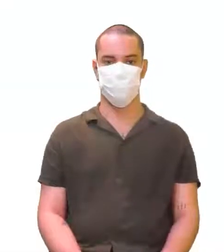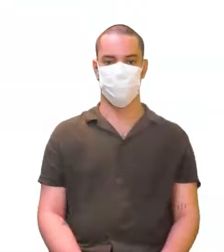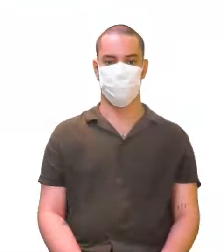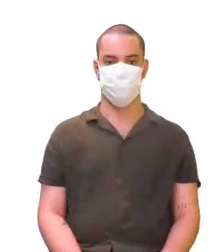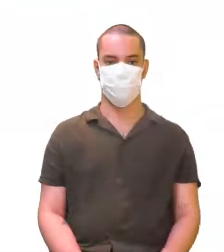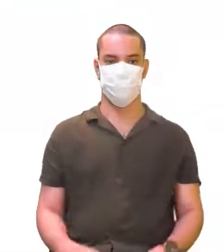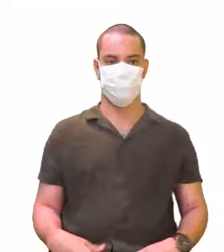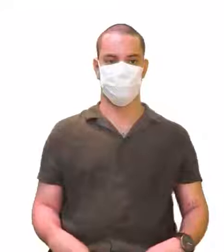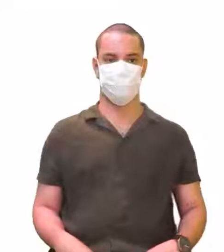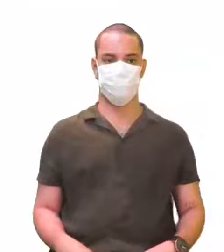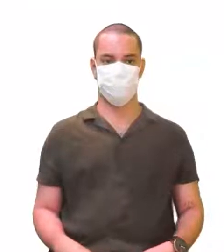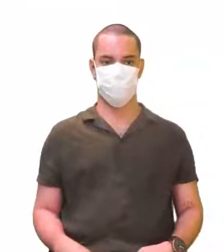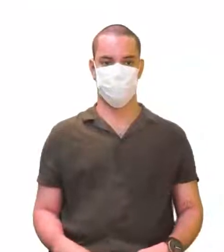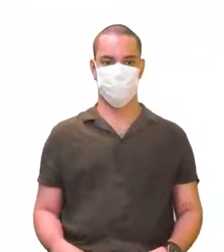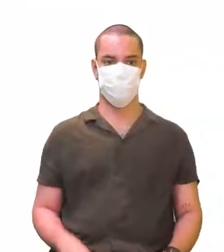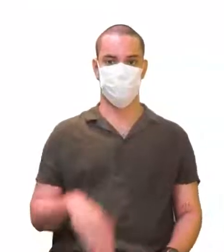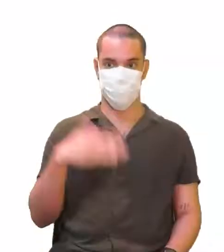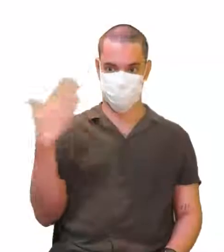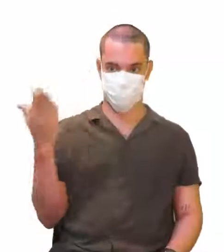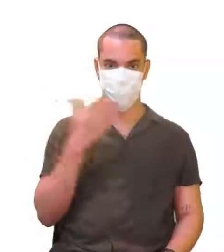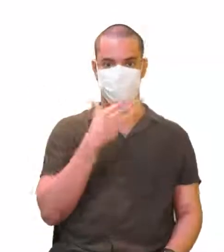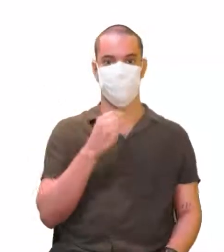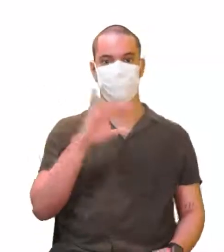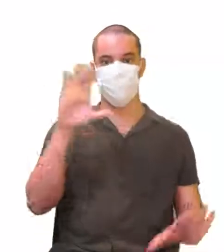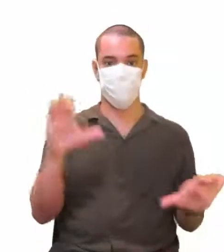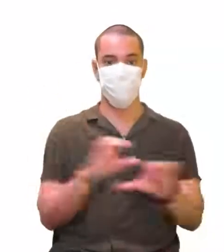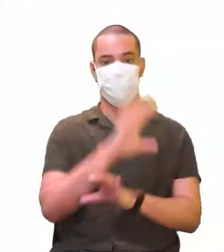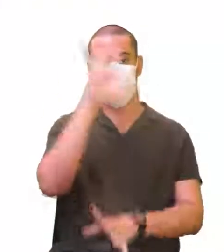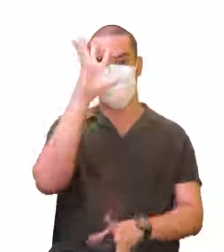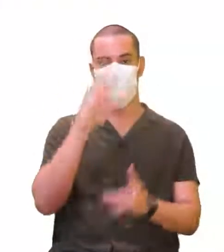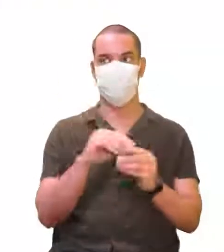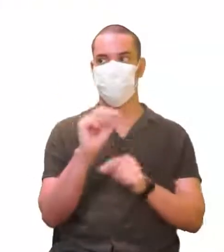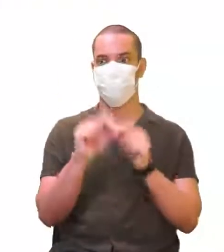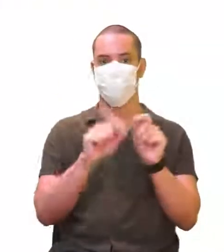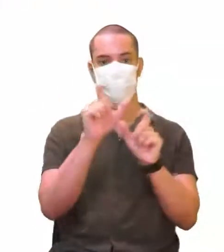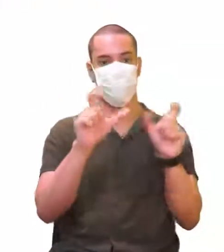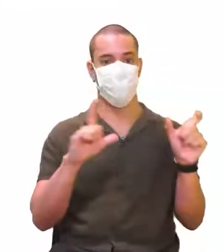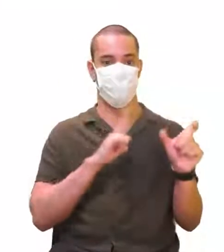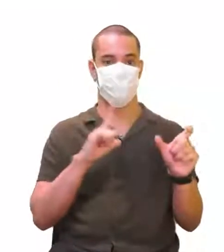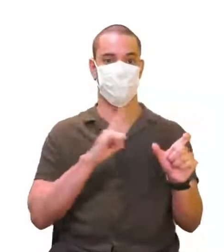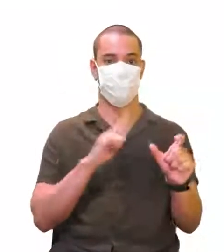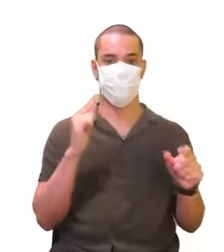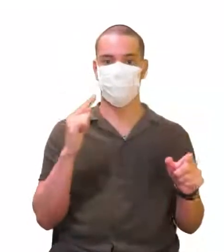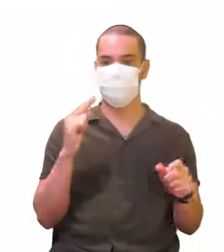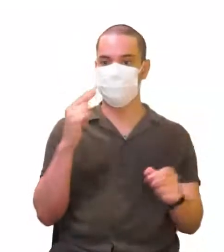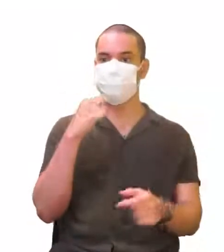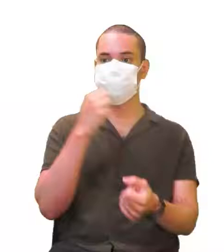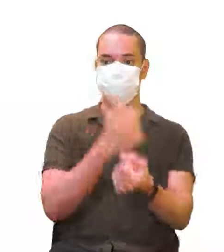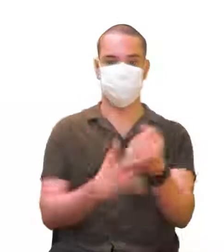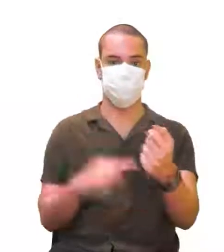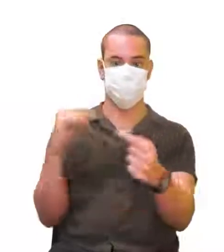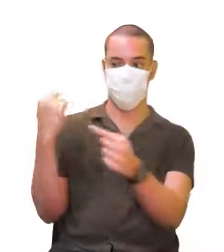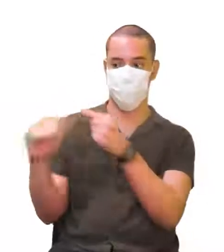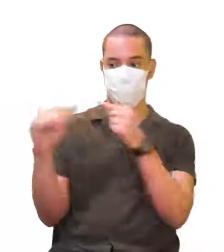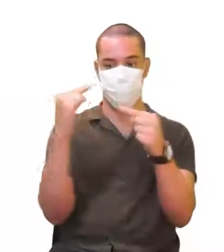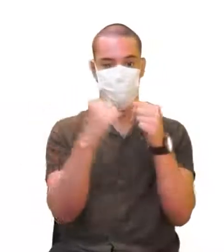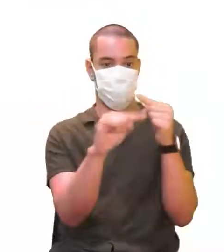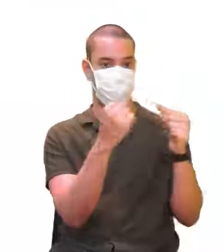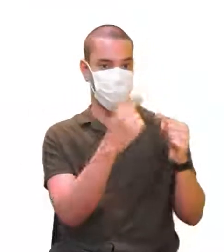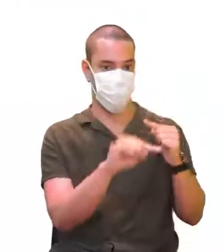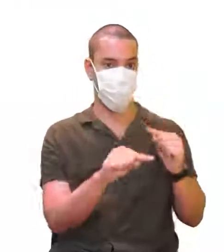Opa! Então, Landsteiner concluiu que determinadas pessoas têm sangues incompatíveis e, de fato,